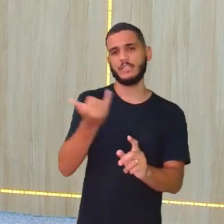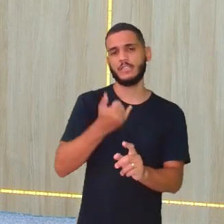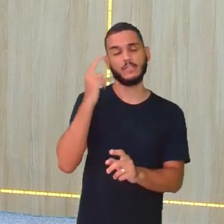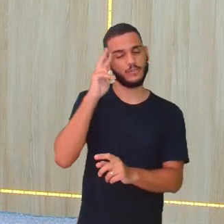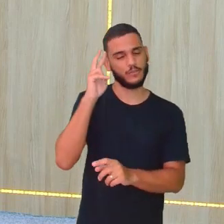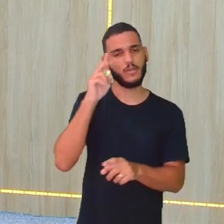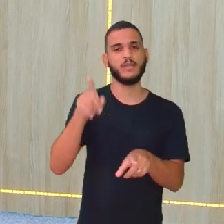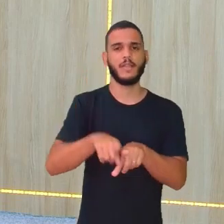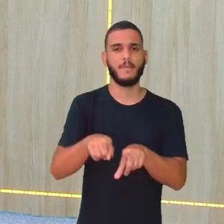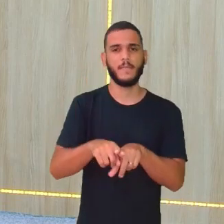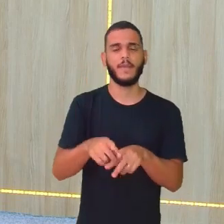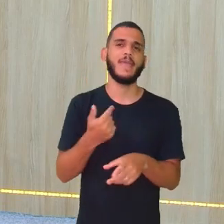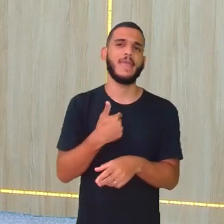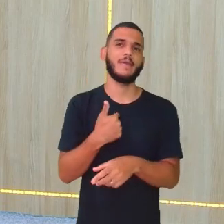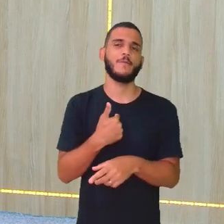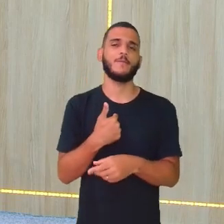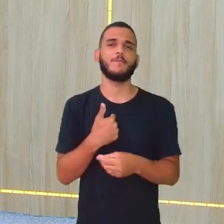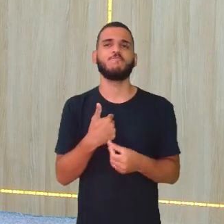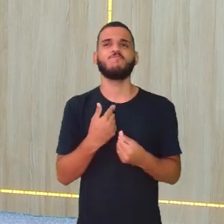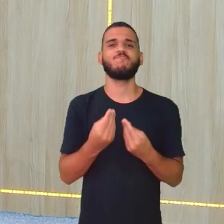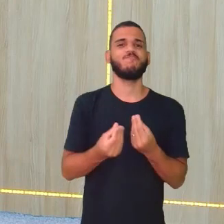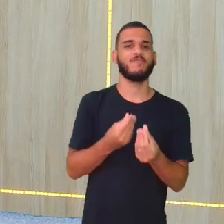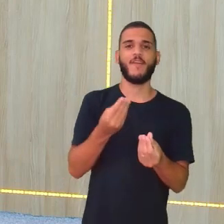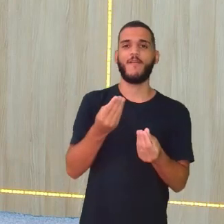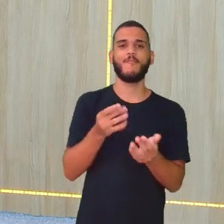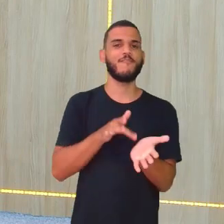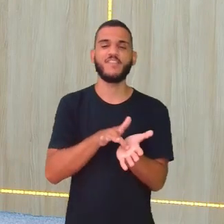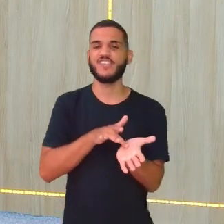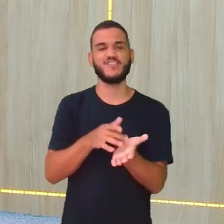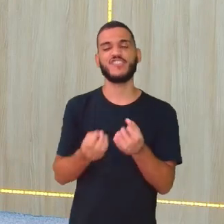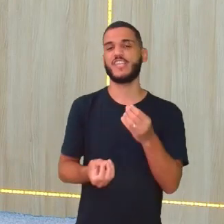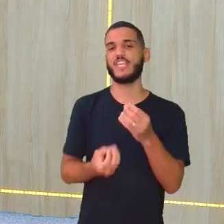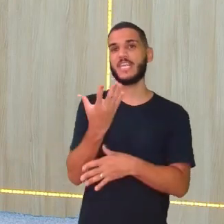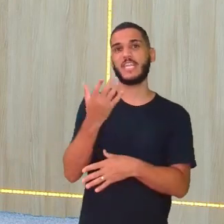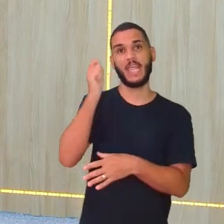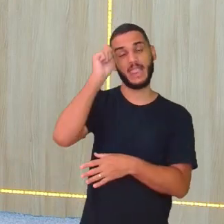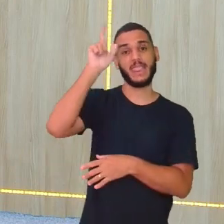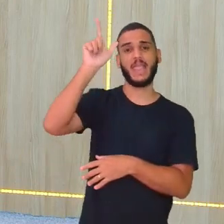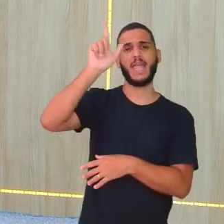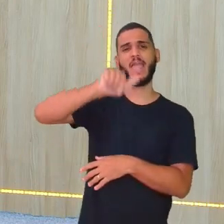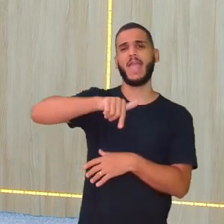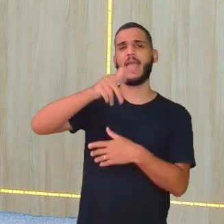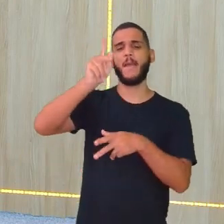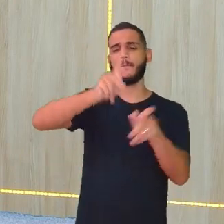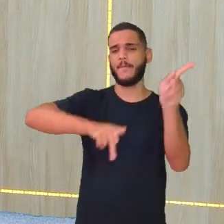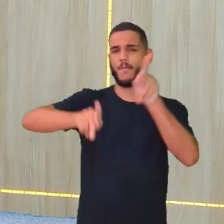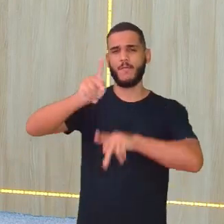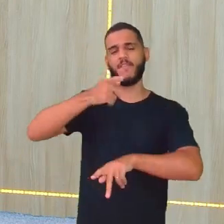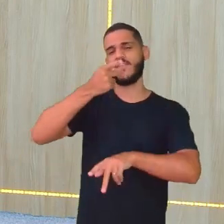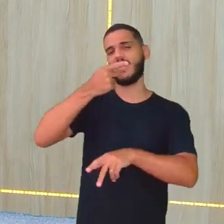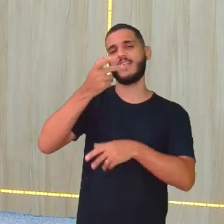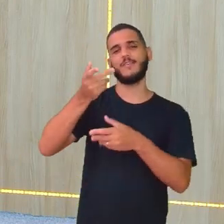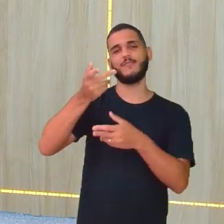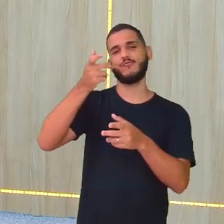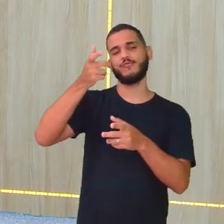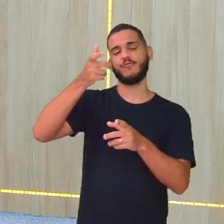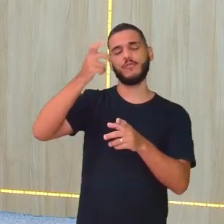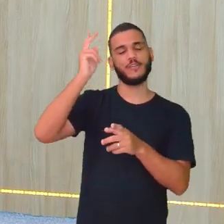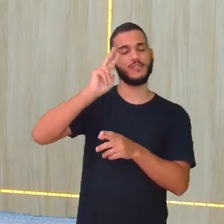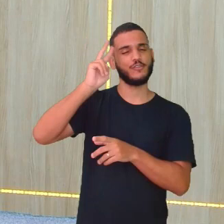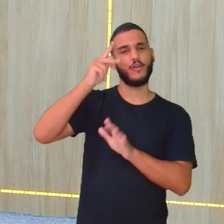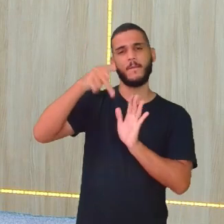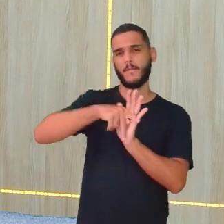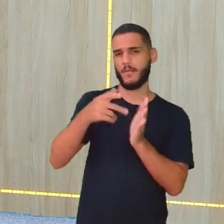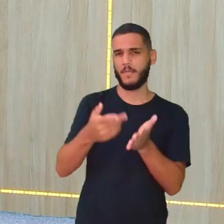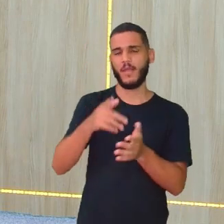história. Então, não dá nem para dizer que, olha, você tá criando isso aqui, porque são populares que estão contando suas histórias. E essas